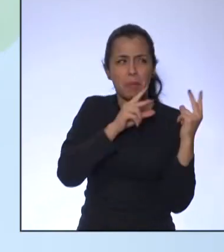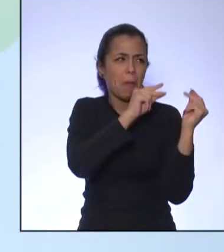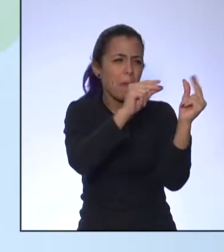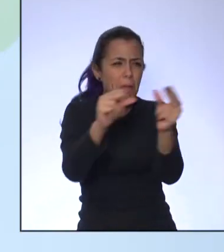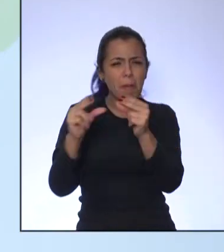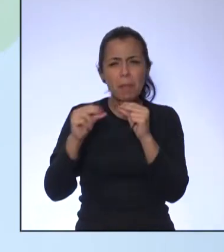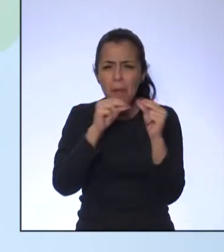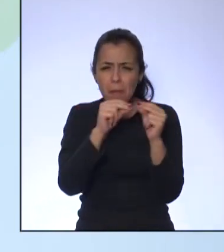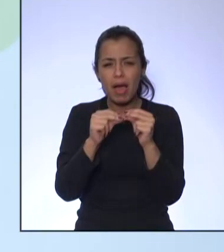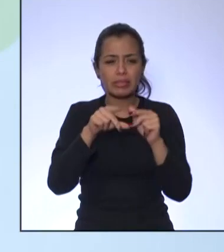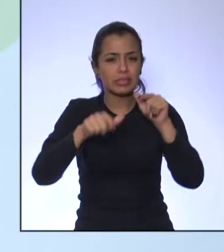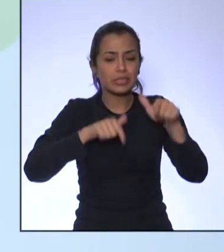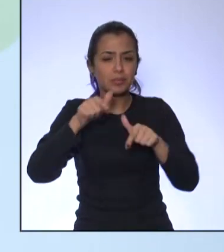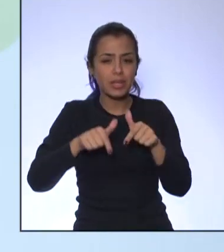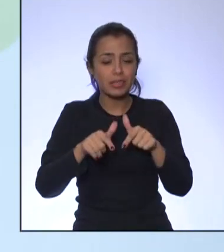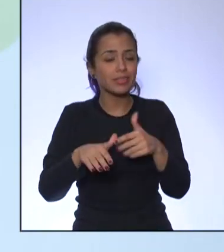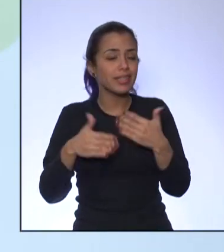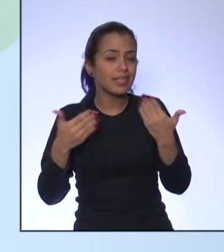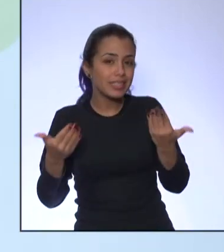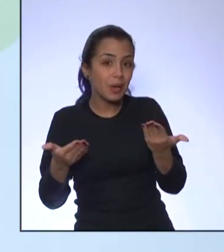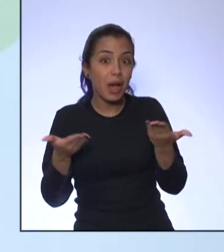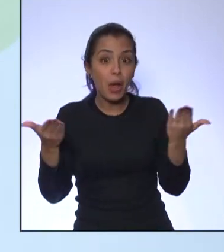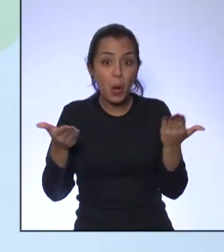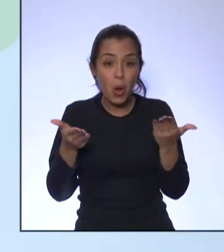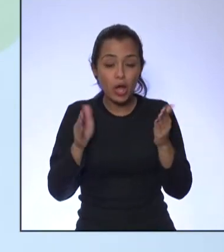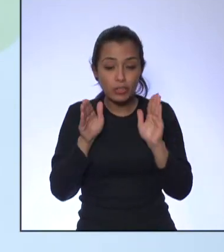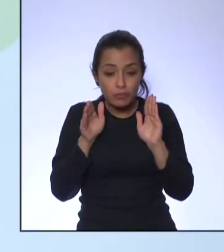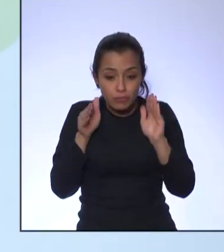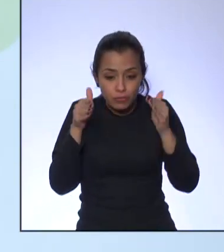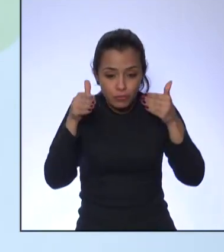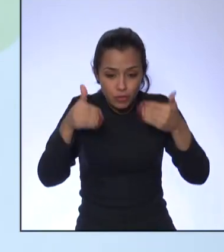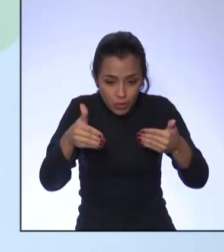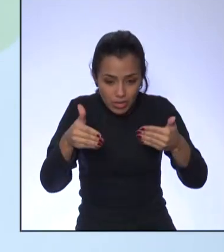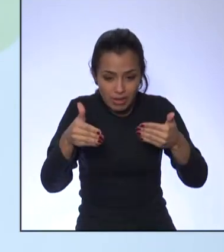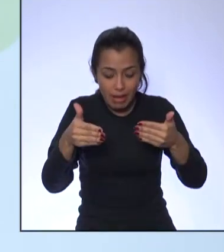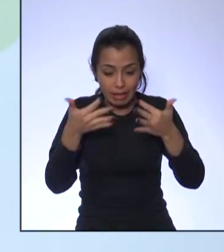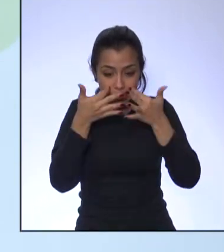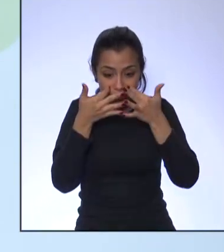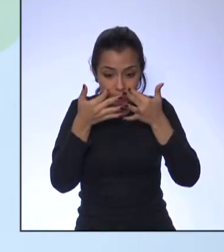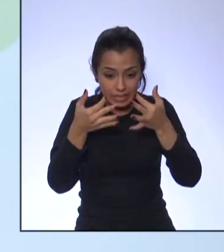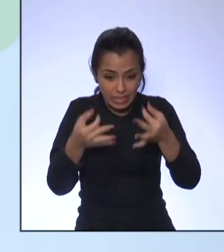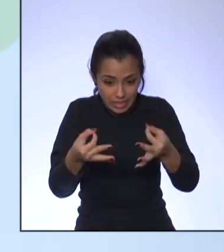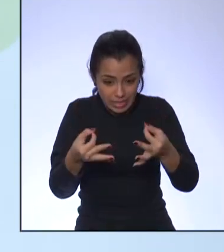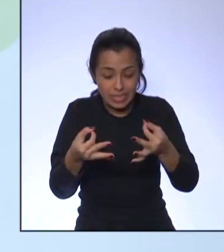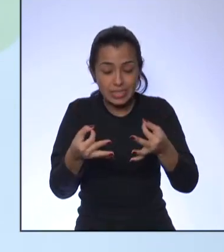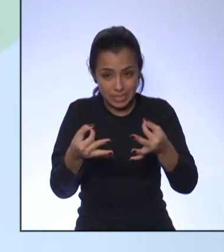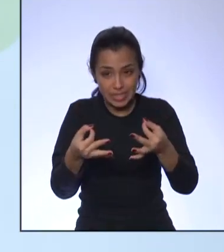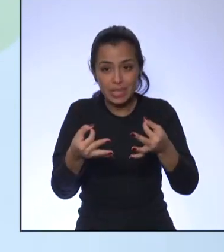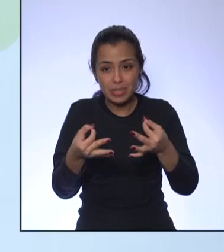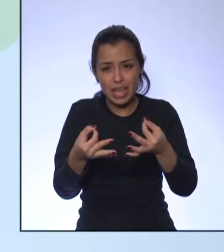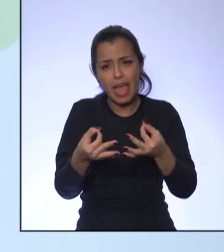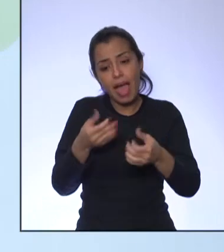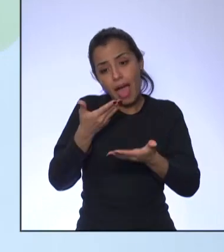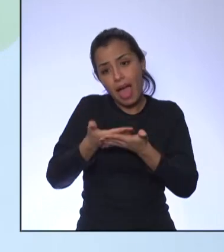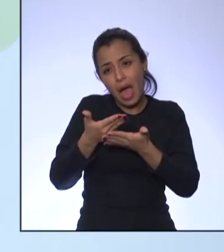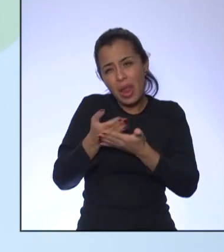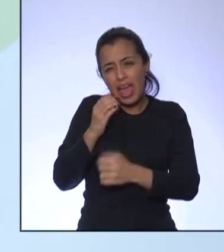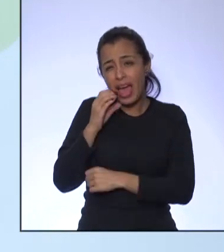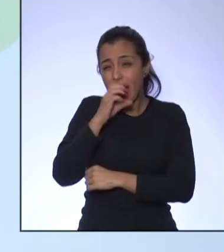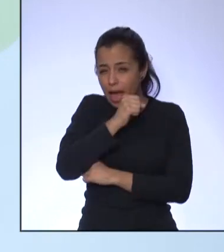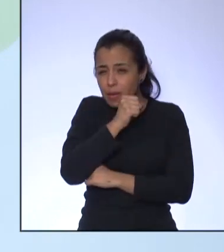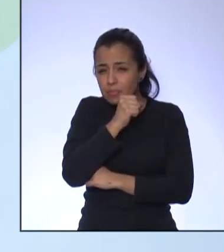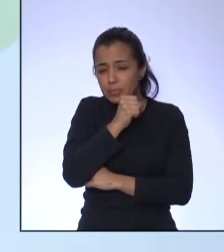trabalhando. Então, assim, tentar manter a atenção, manter o foco. As aulas passam rapidinho e a gente vai tentar passar, nesse